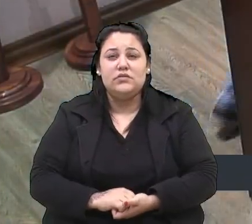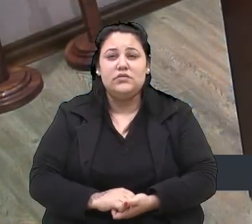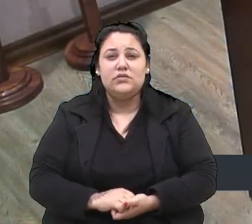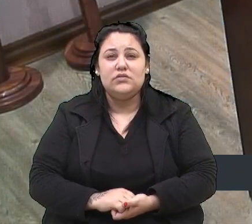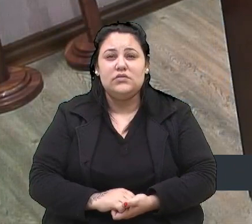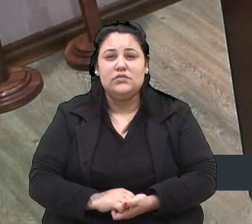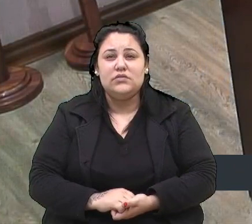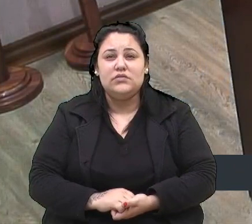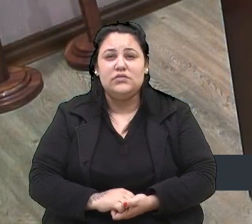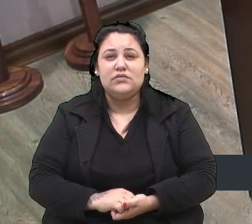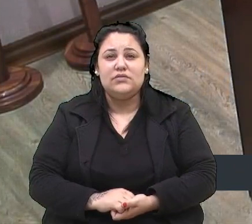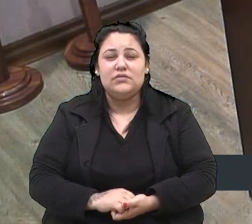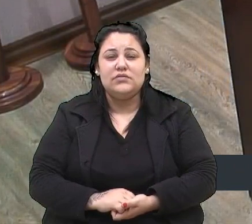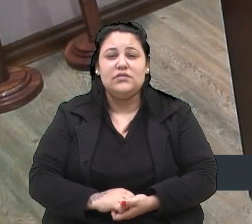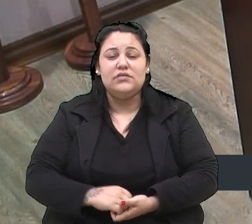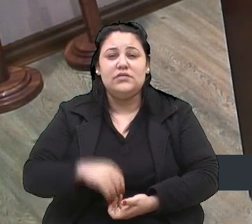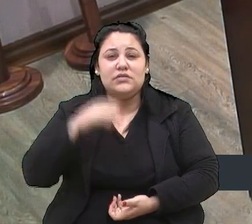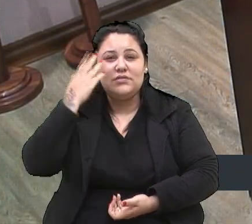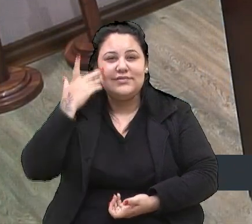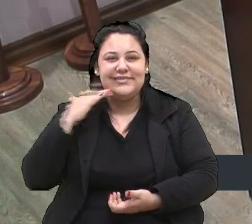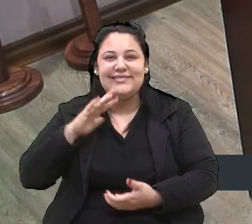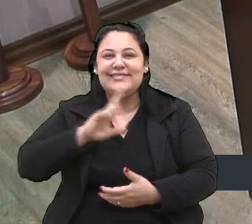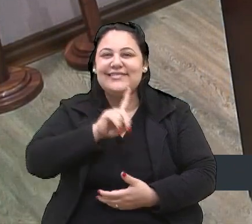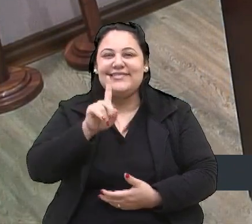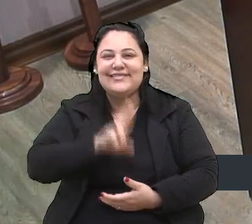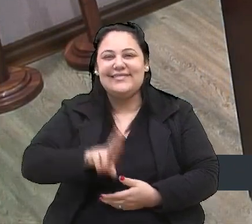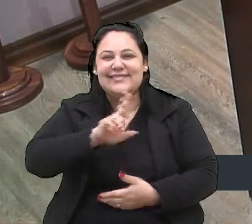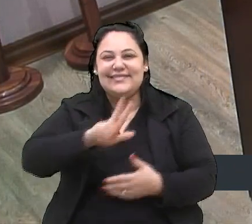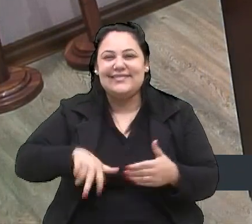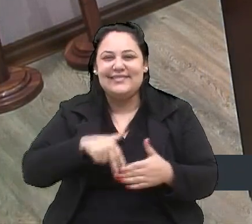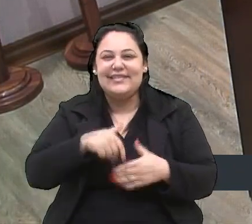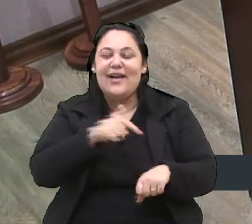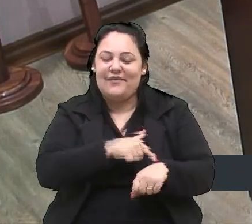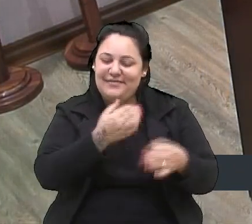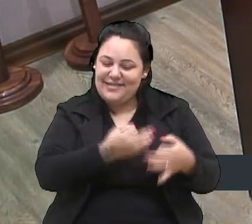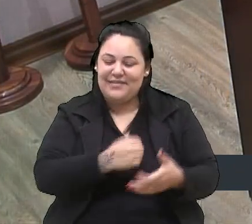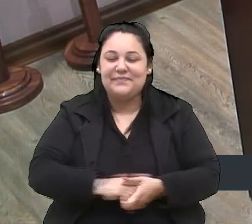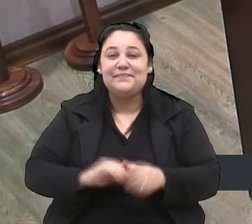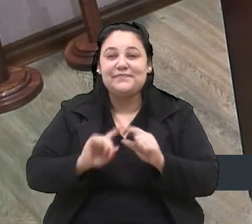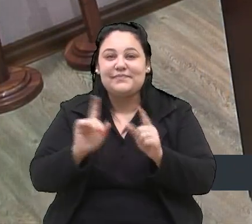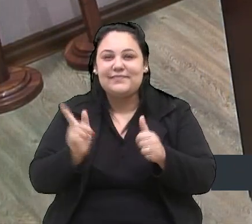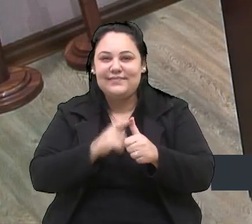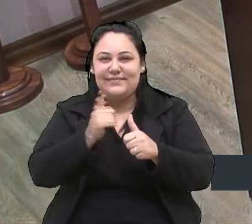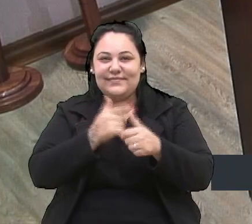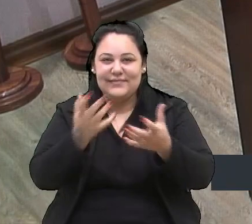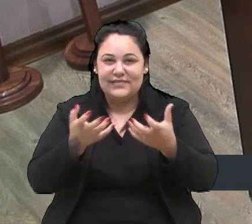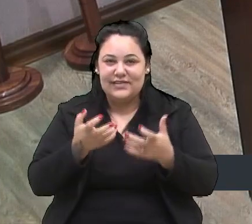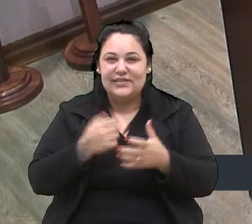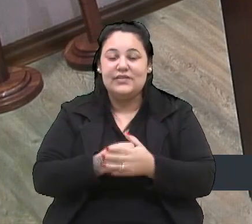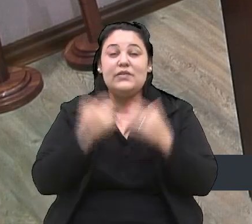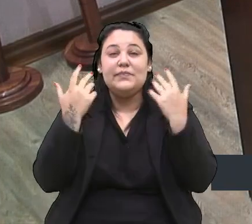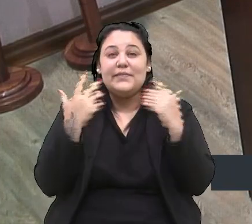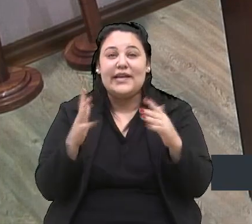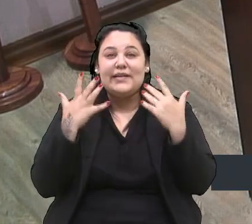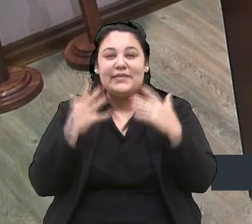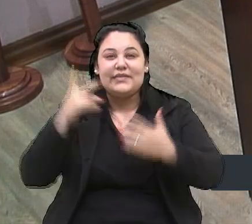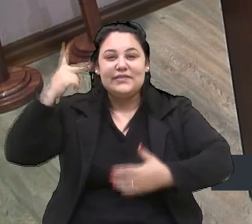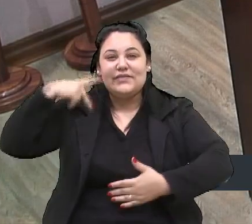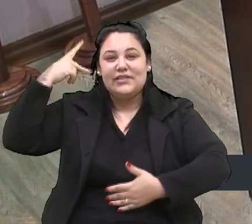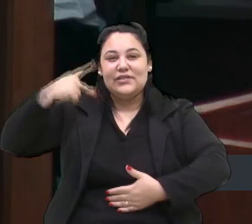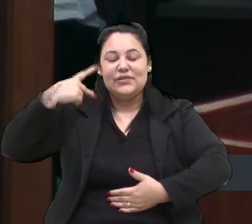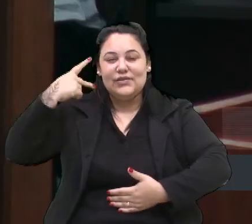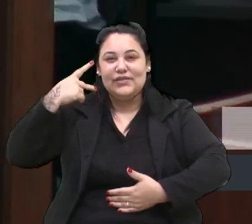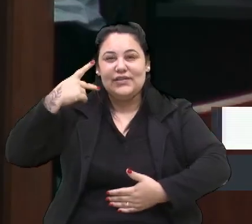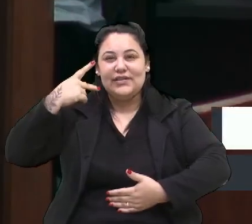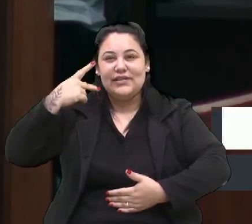Faz dias que eu não falo na tribuna, o momento é oportuno. Mas primeiro quero parabenizar o vereador Rafael, né?